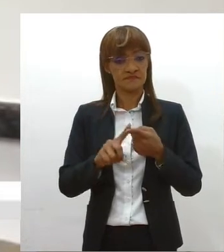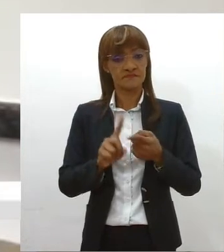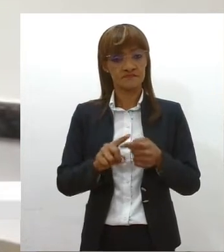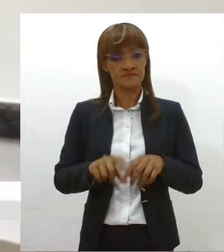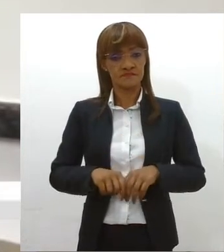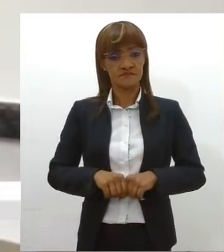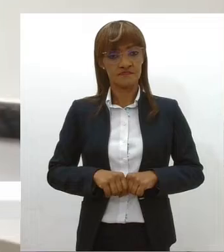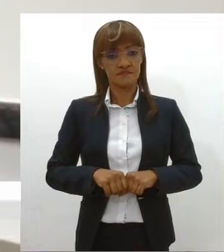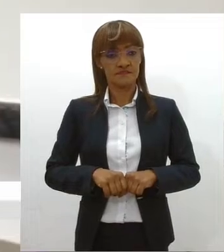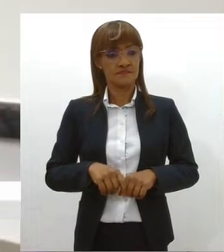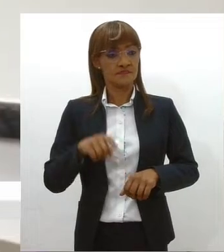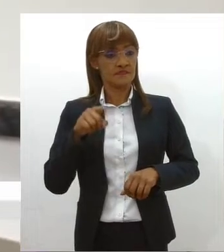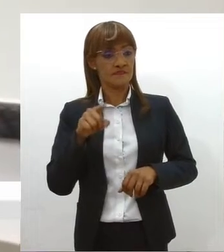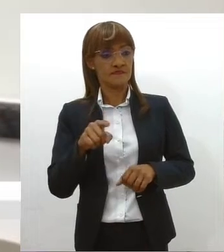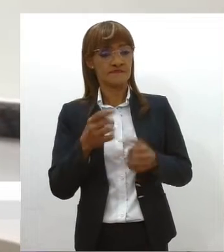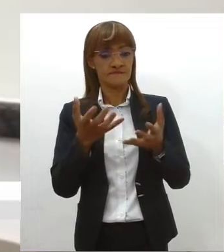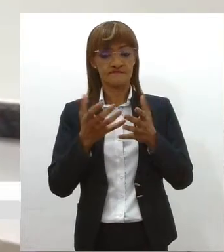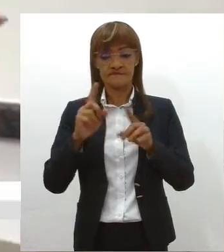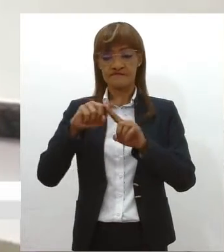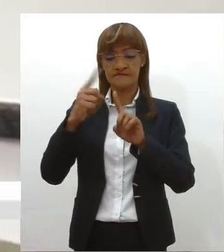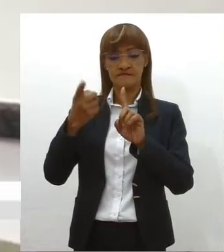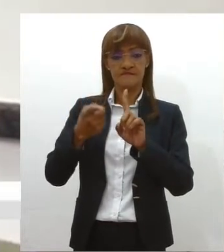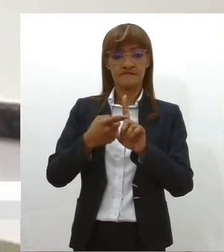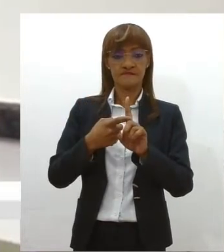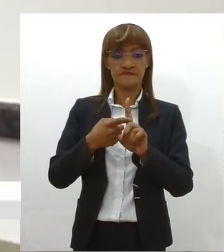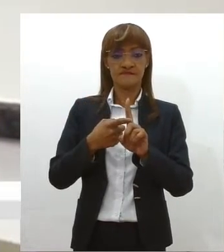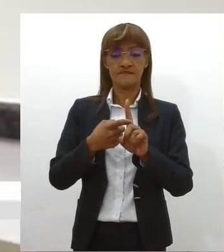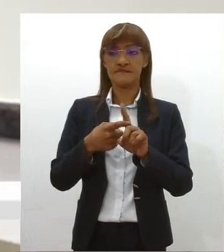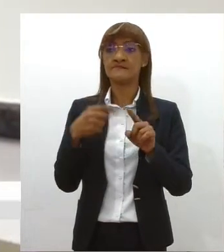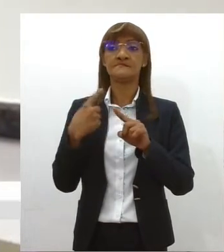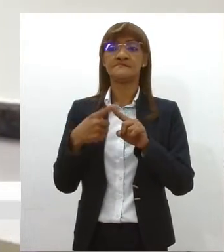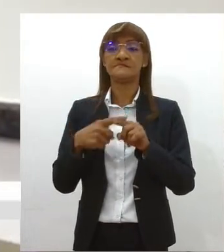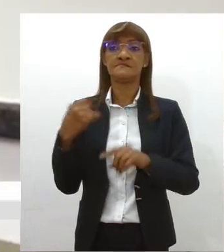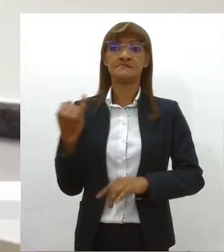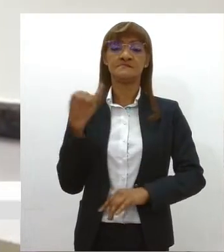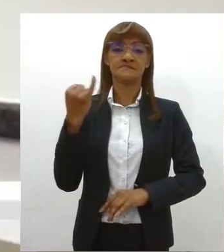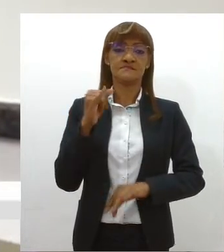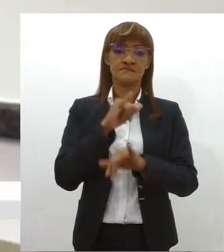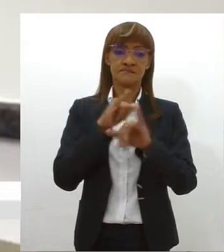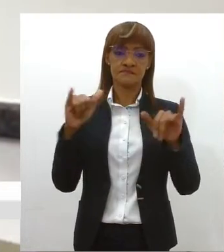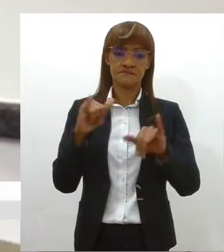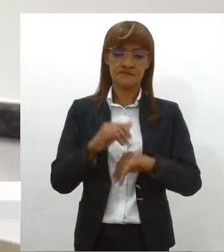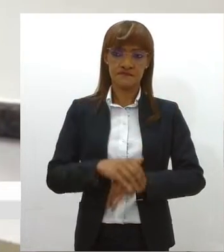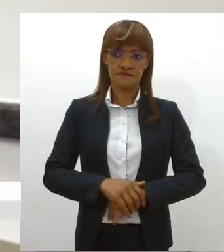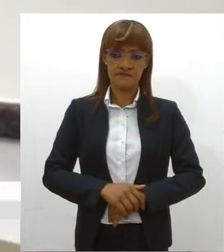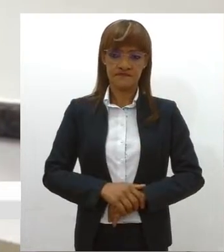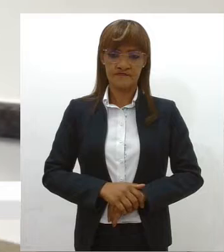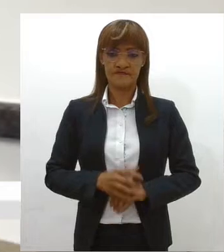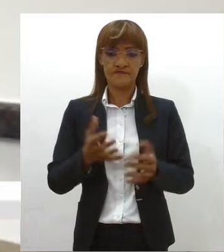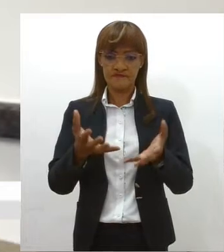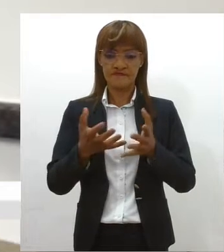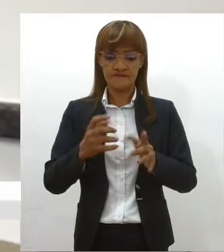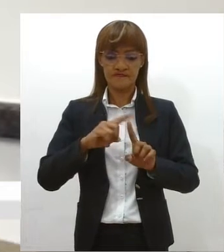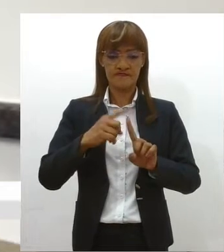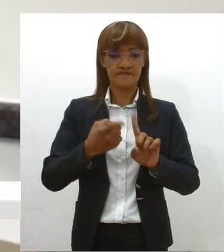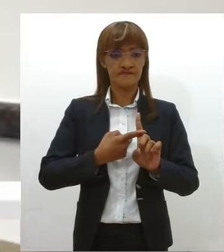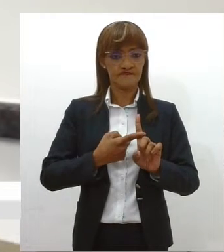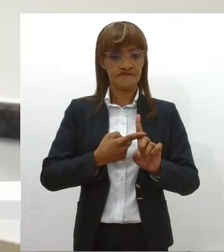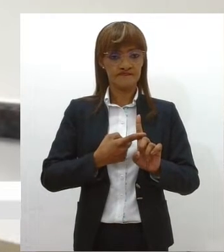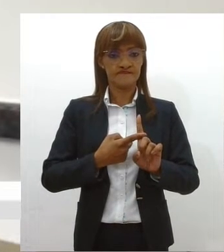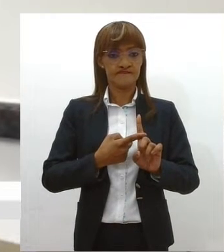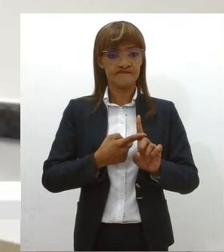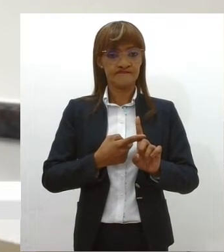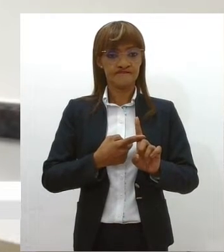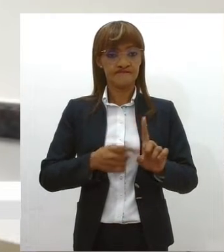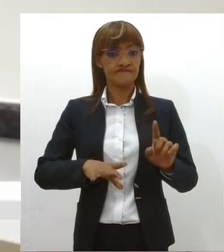você está querendo engravidar... Então, por que é importante a gente dizer isso? Se você está querendo engravidar, então, o seu período fértil pode